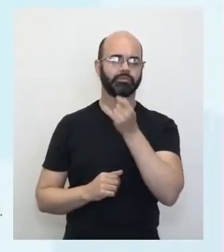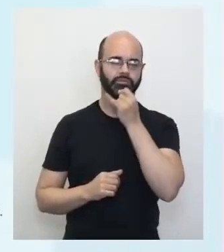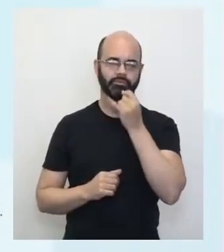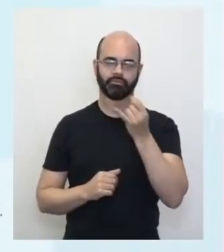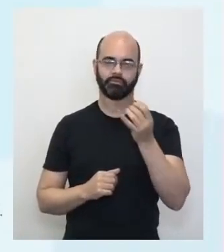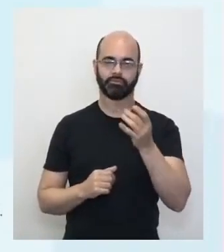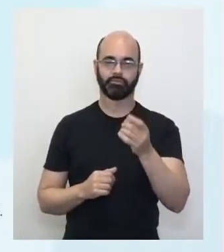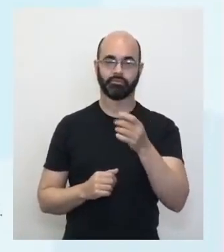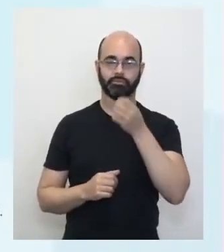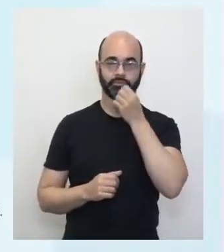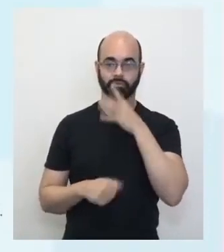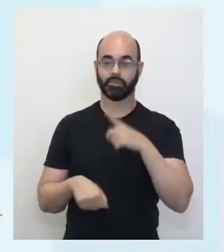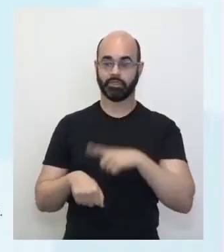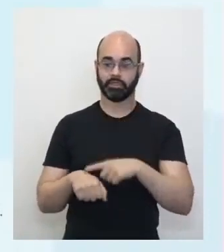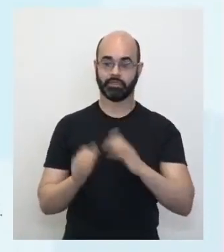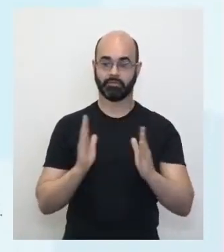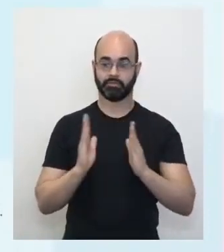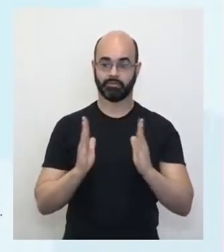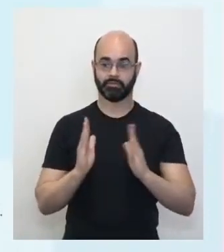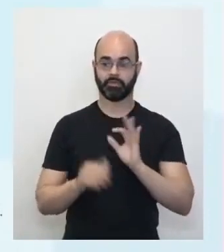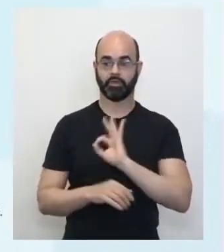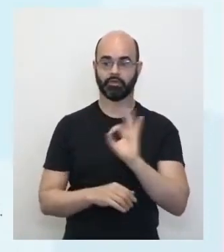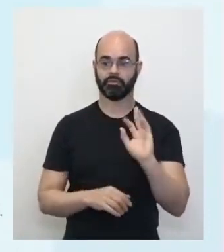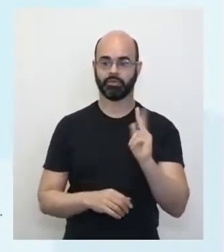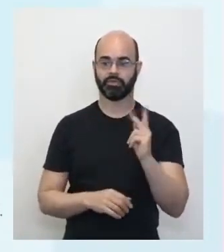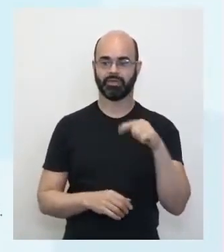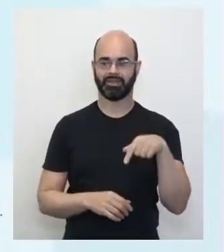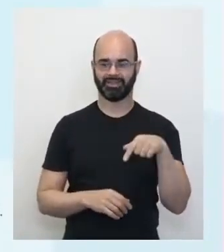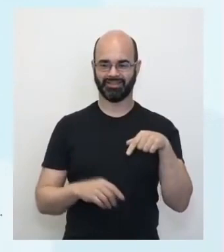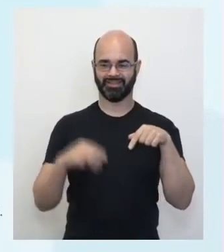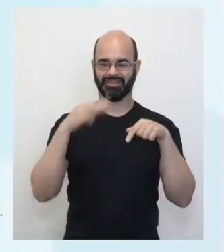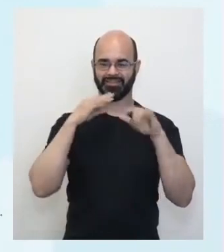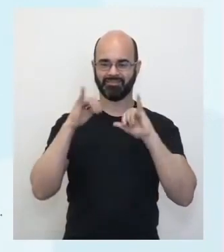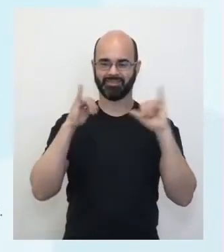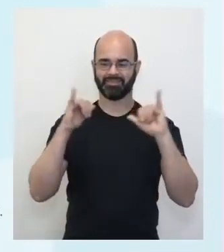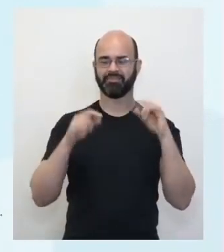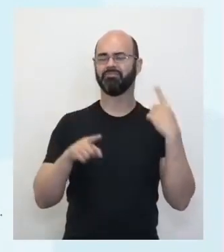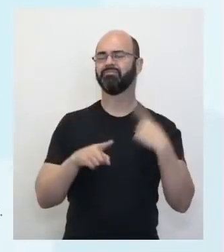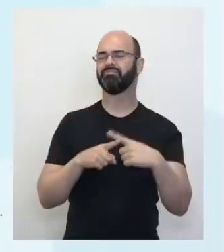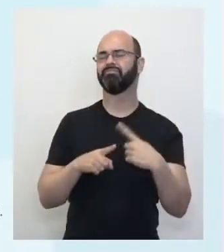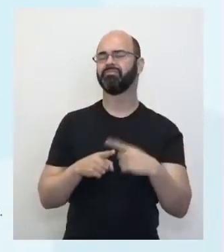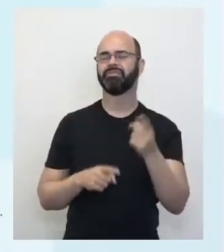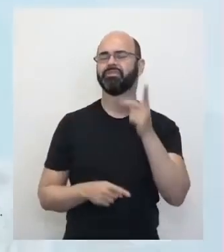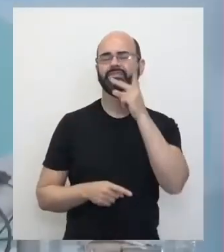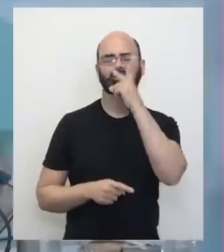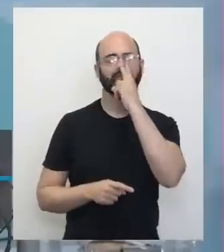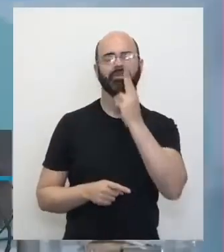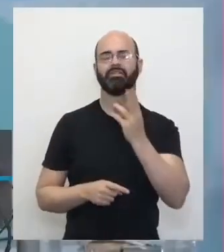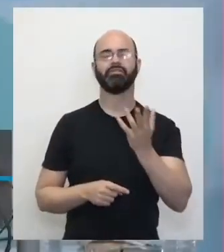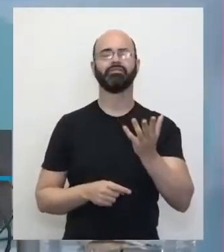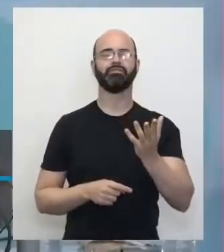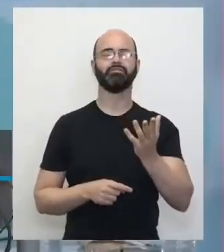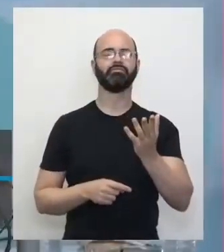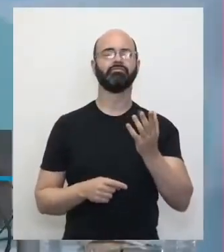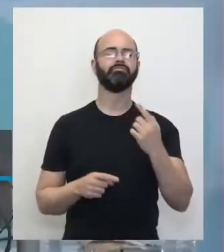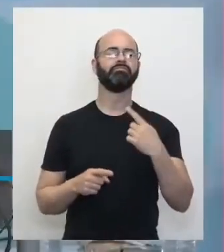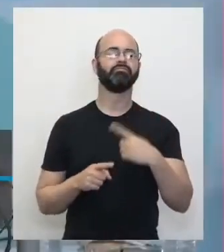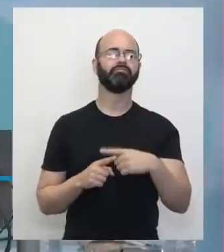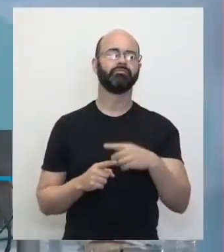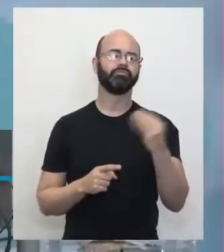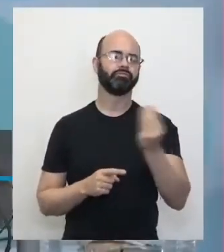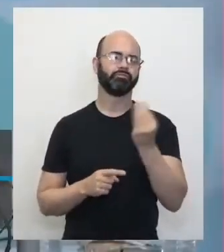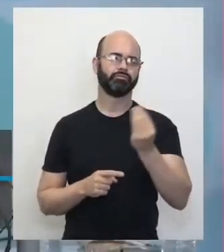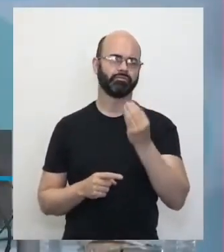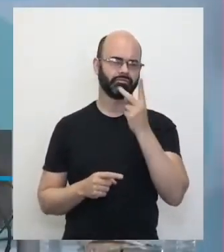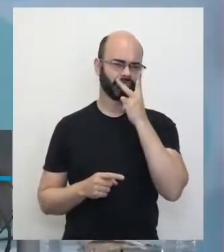momento das histórias em quadrinhos no país, conforme o título da manchete 2? O que vocês acham que contribuiu? Como que funcionou